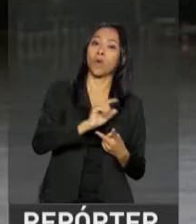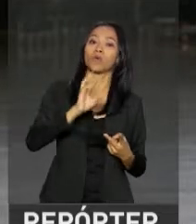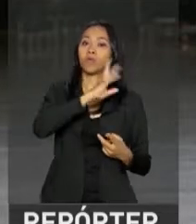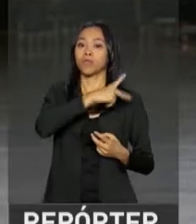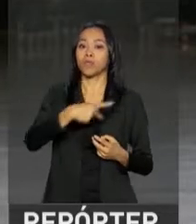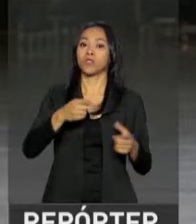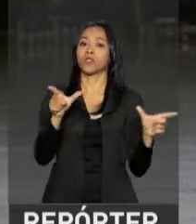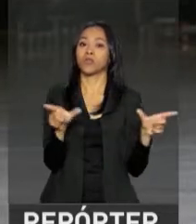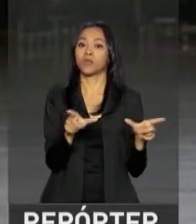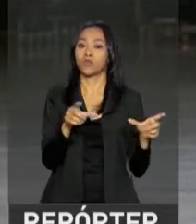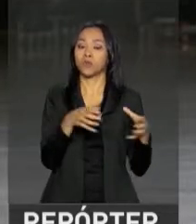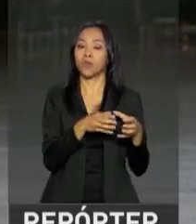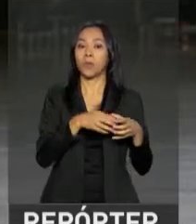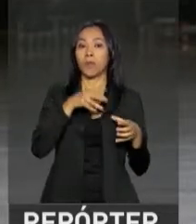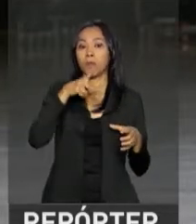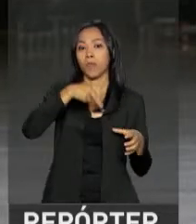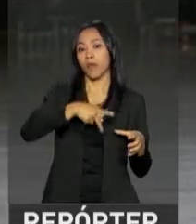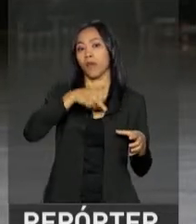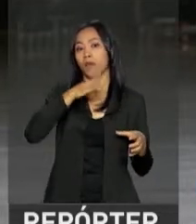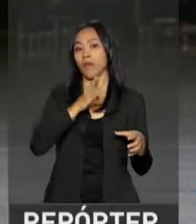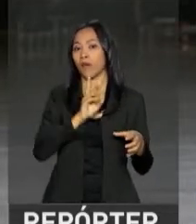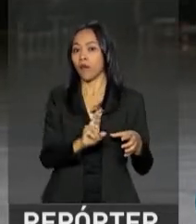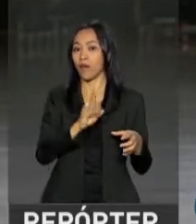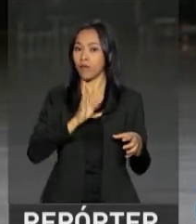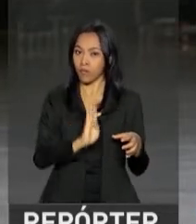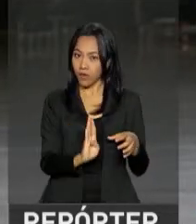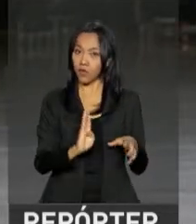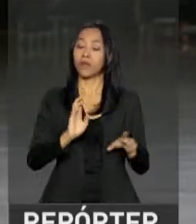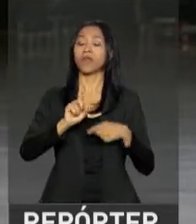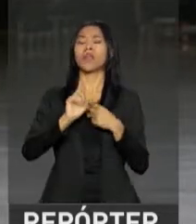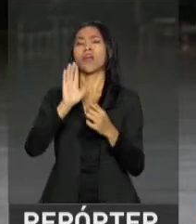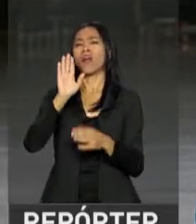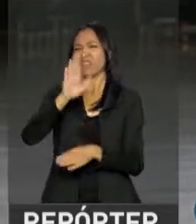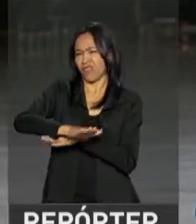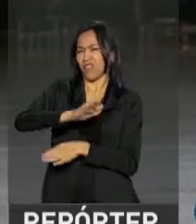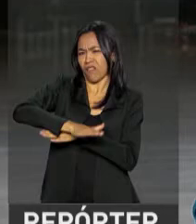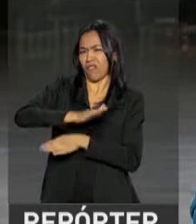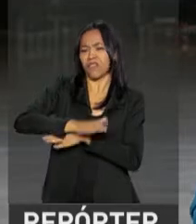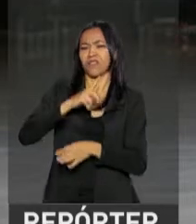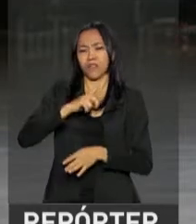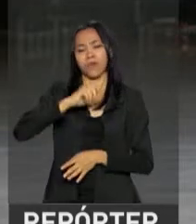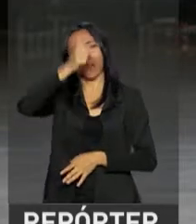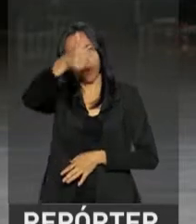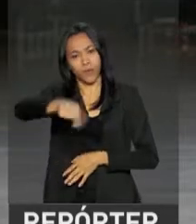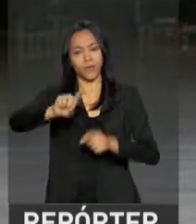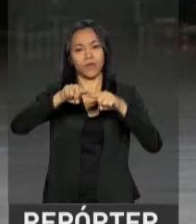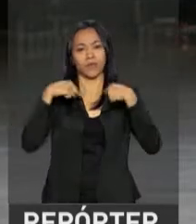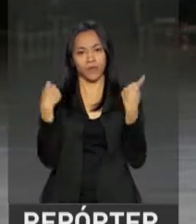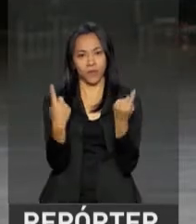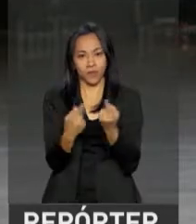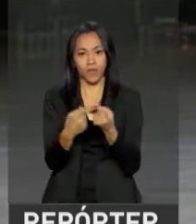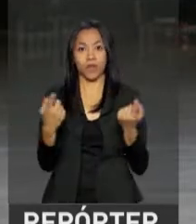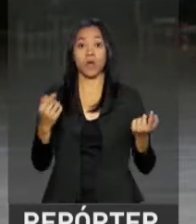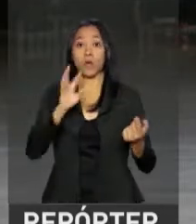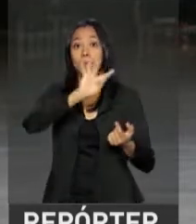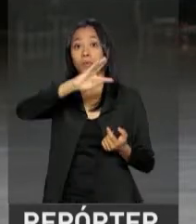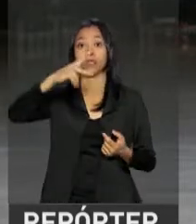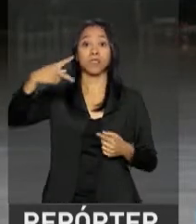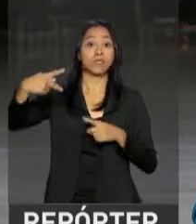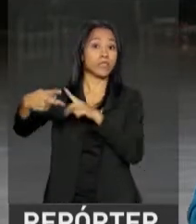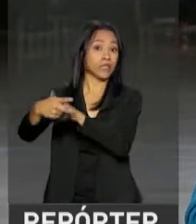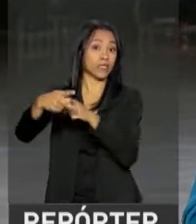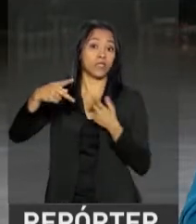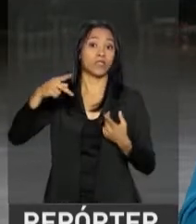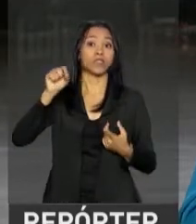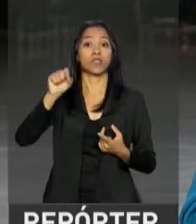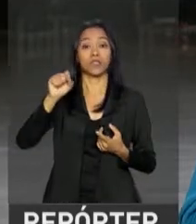PRB. Bispo Marcos Pereira. E no final da tarde, Rodrigo Maia se reúne com o presidente do Centro de Liderança